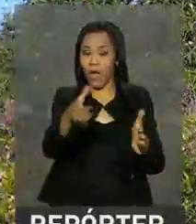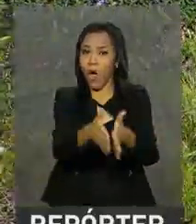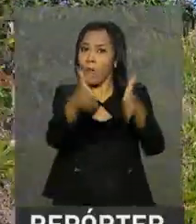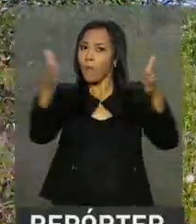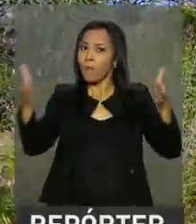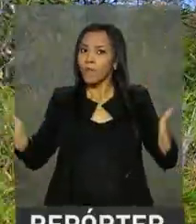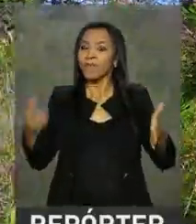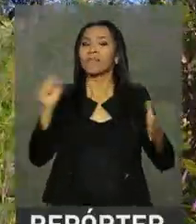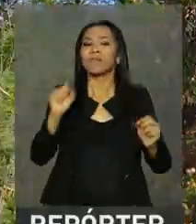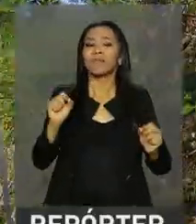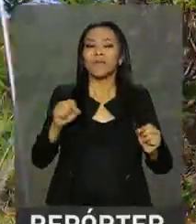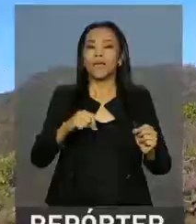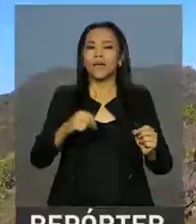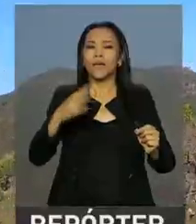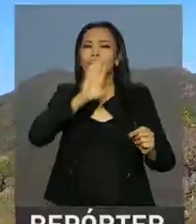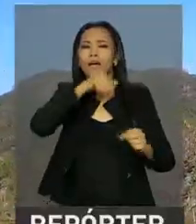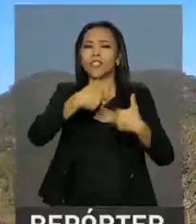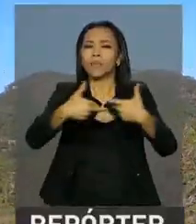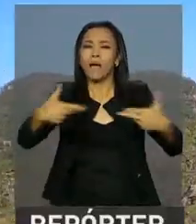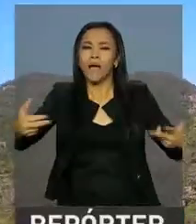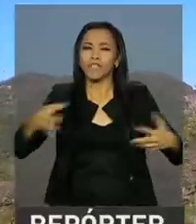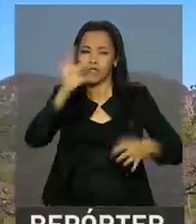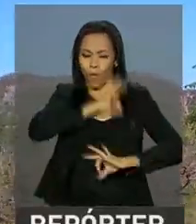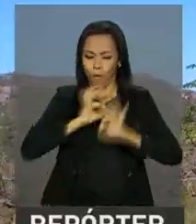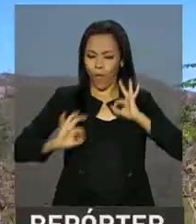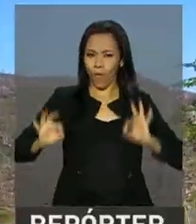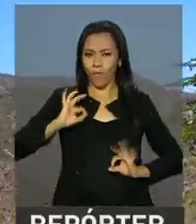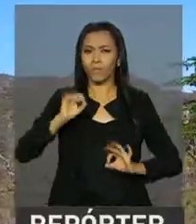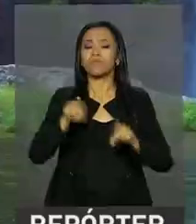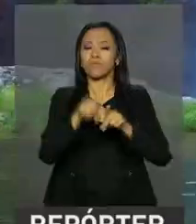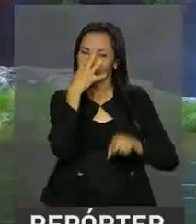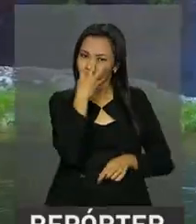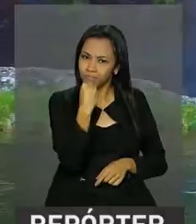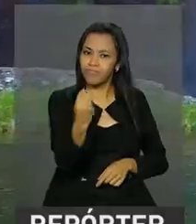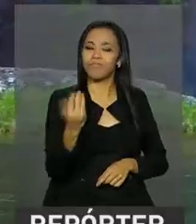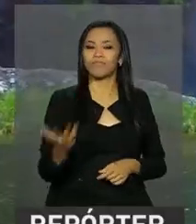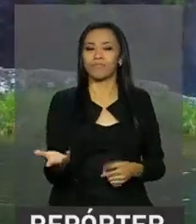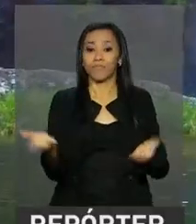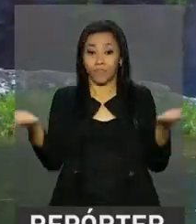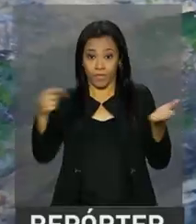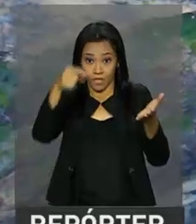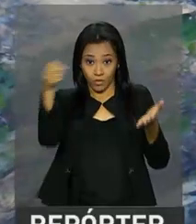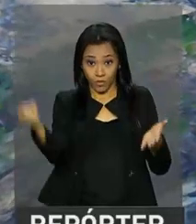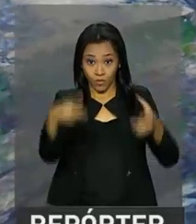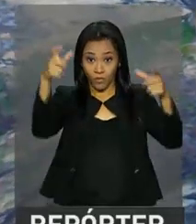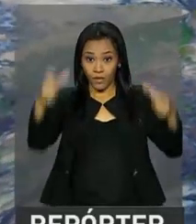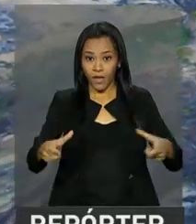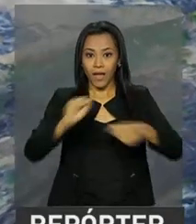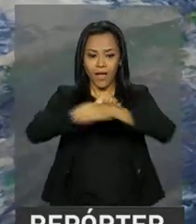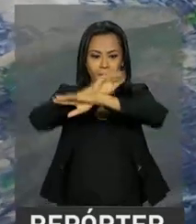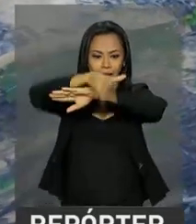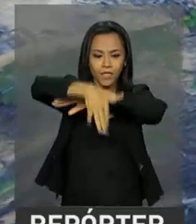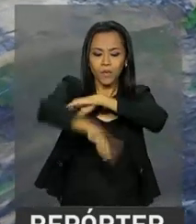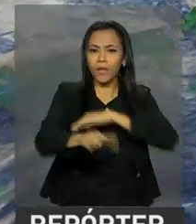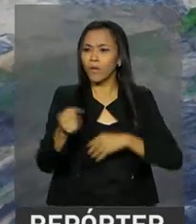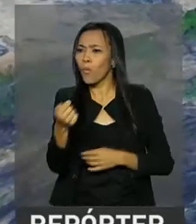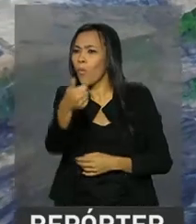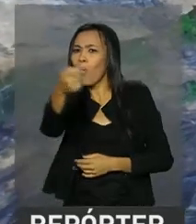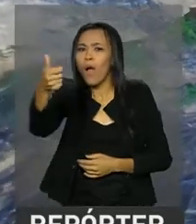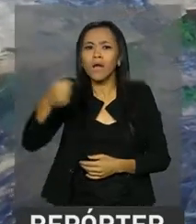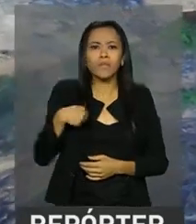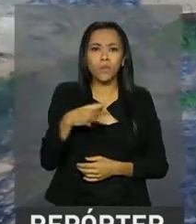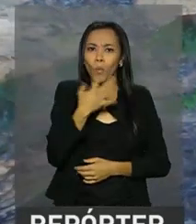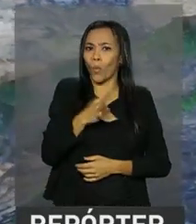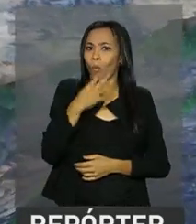espaço de circulação de mamíferos com a onça pintada e o lobo guará na nova área cachoeiras ainda pouco exploradas pelos